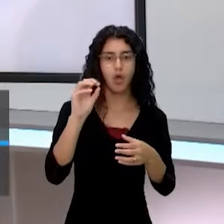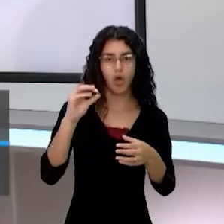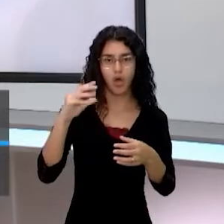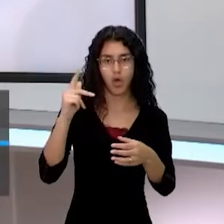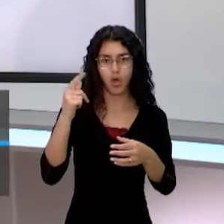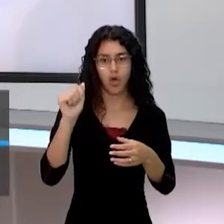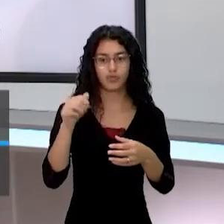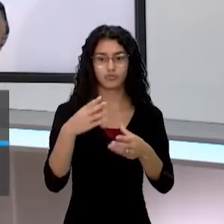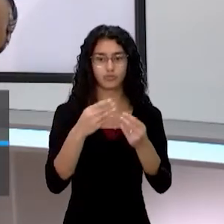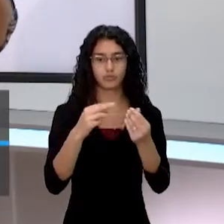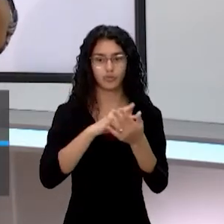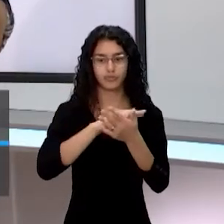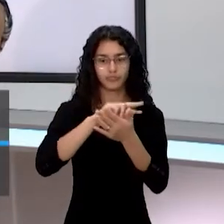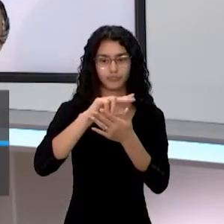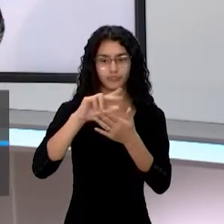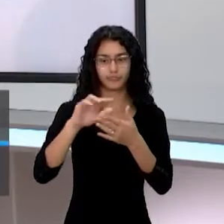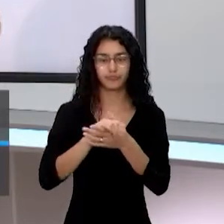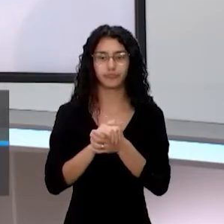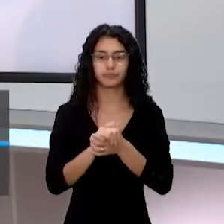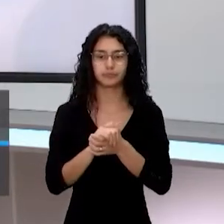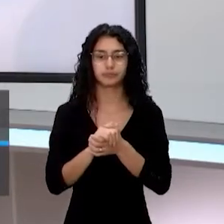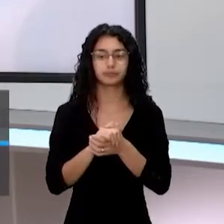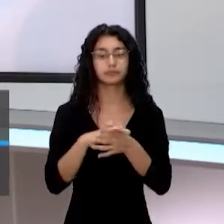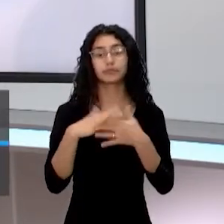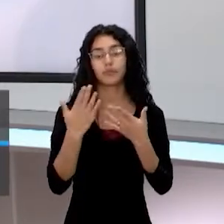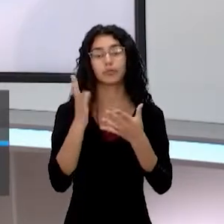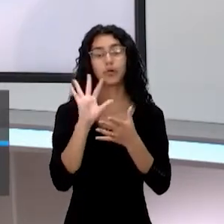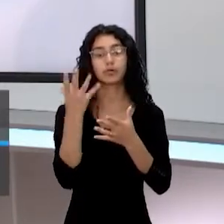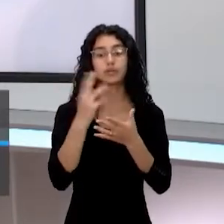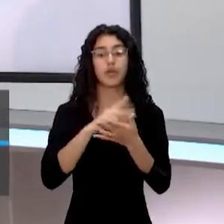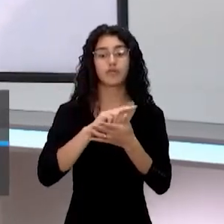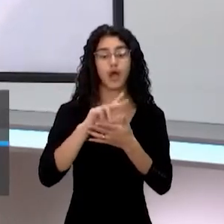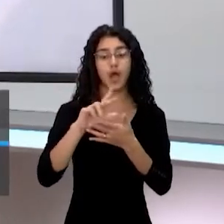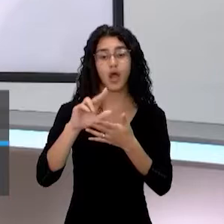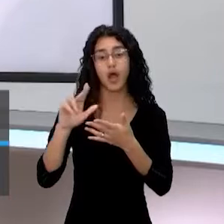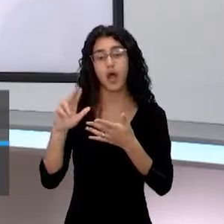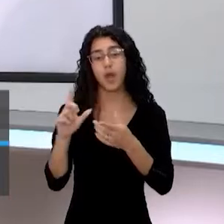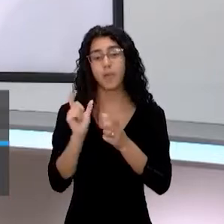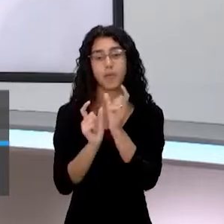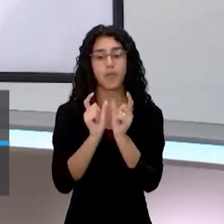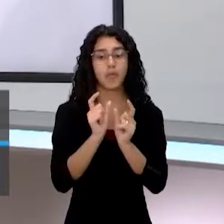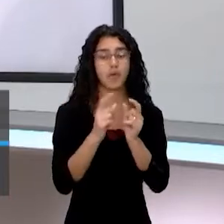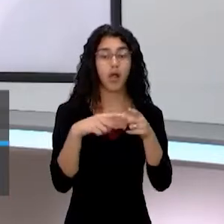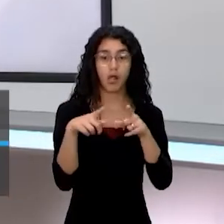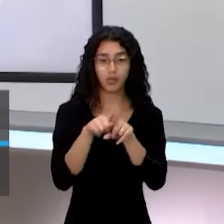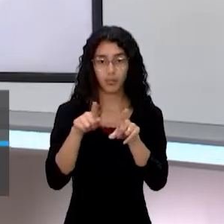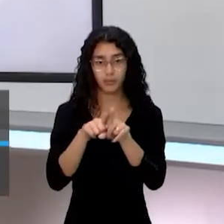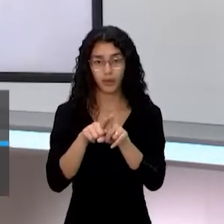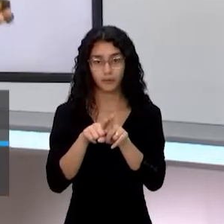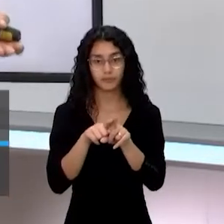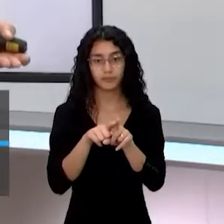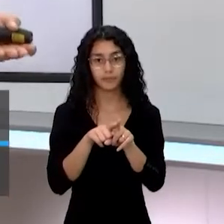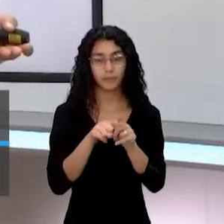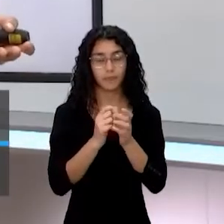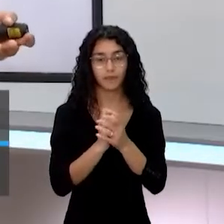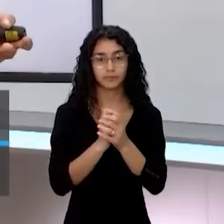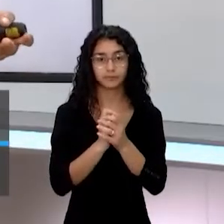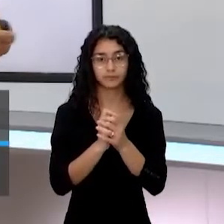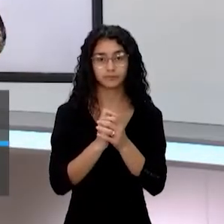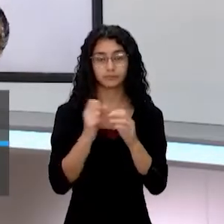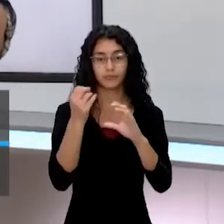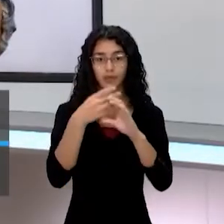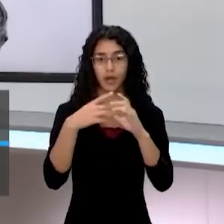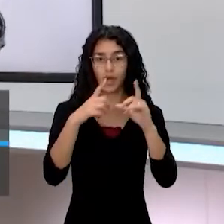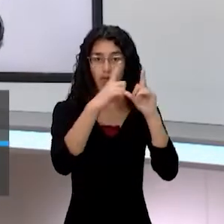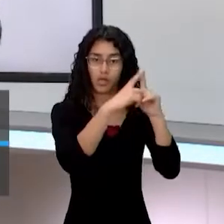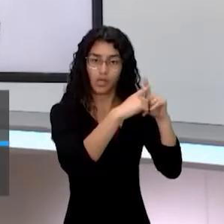era grande nessa época, né? No início da formação. Exato. Então aconteceu várias questões também de as crateras que tem na